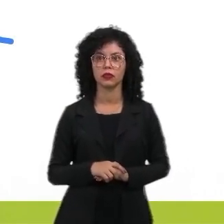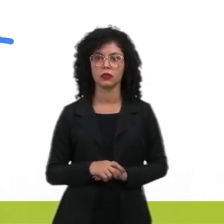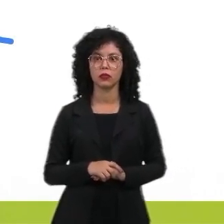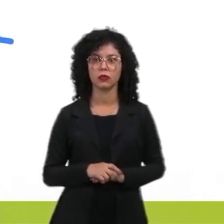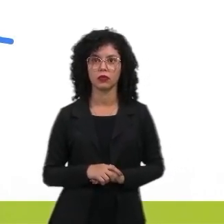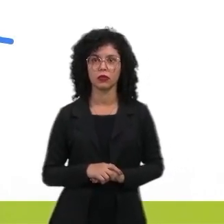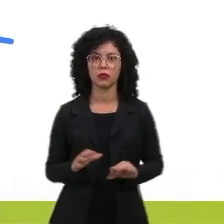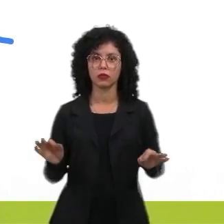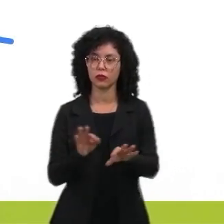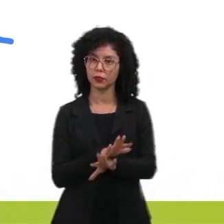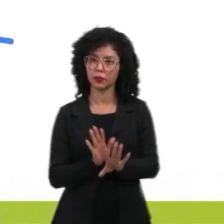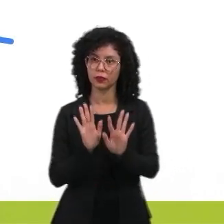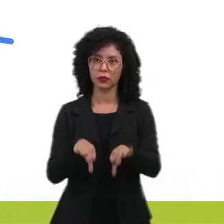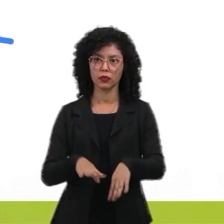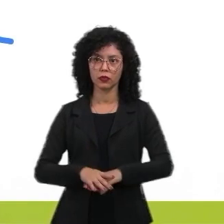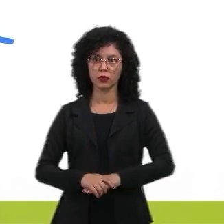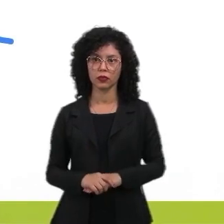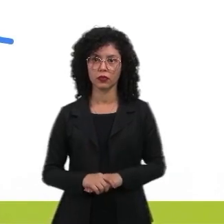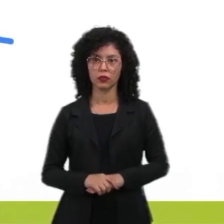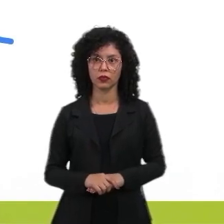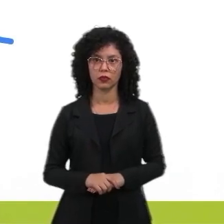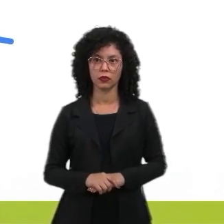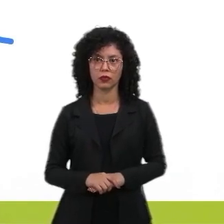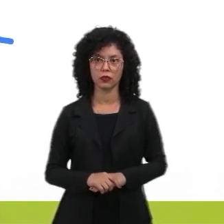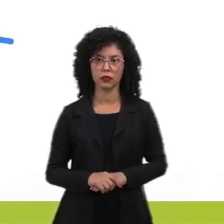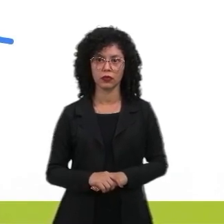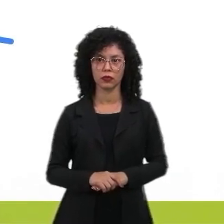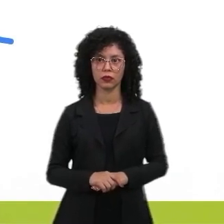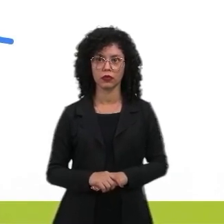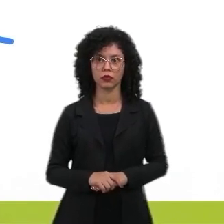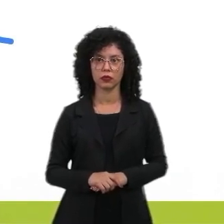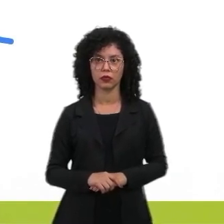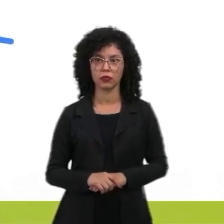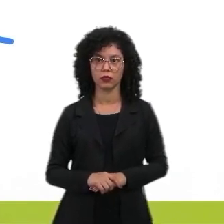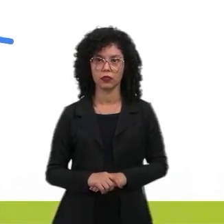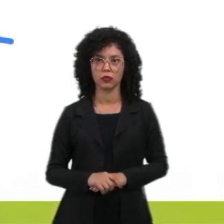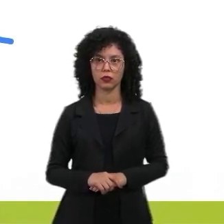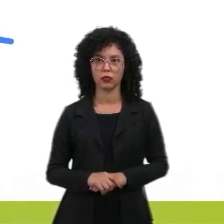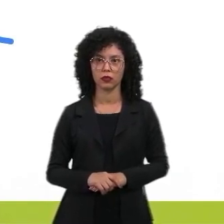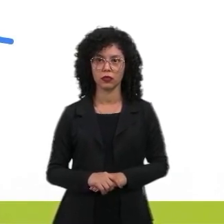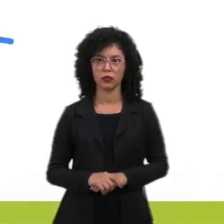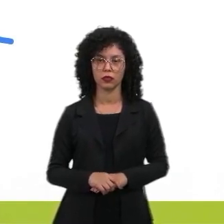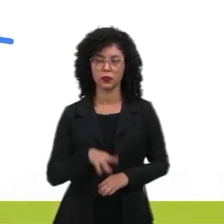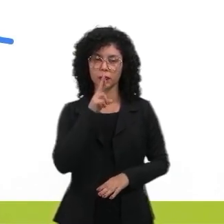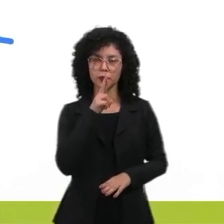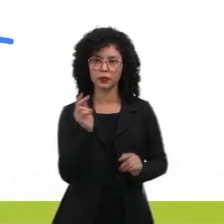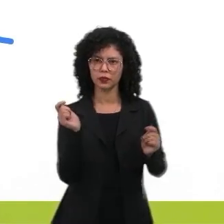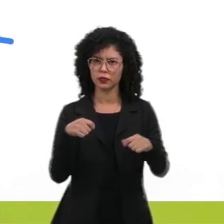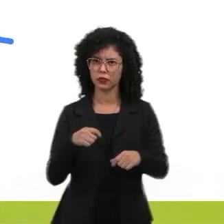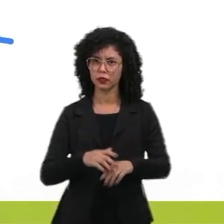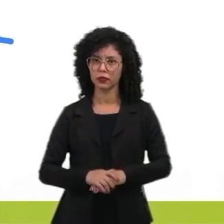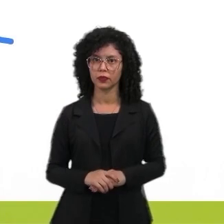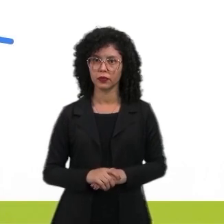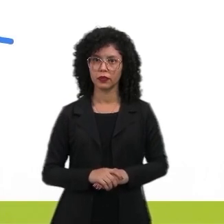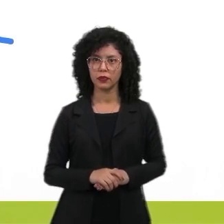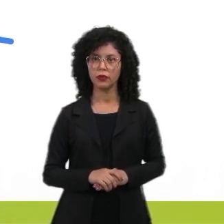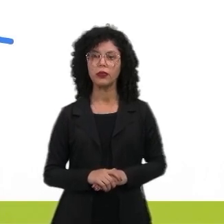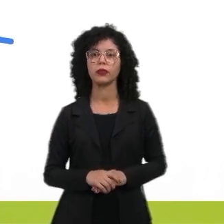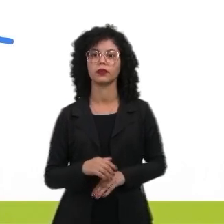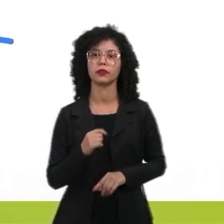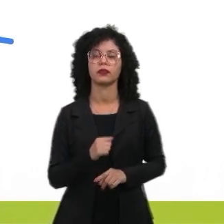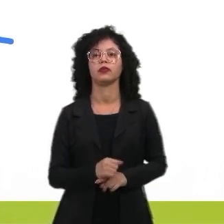a gente matar o probleminha, alternativa letra, vamos lá, vamos dar uma olhadinha nas possíveis respostas aqui, ó. Letra A, 1 para